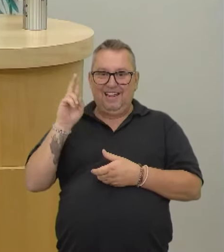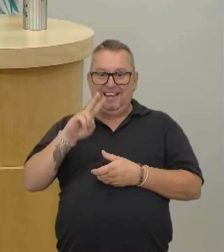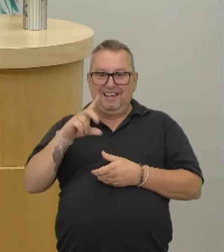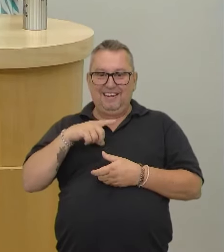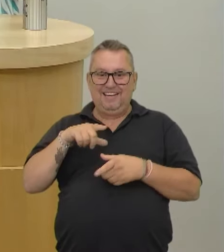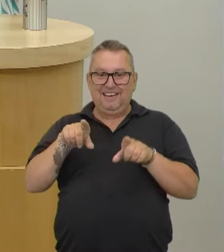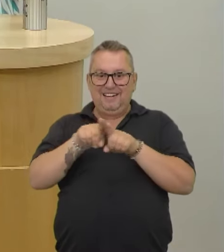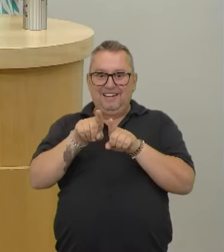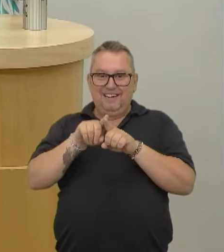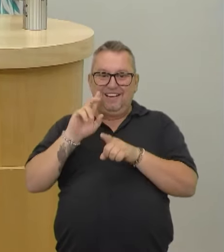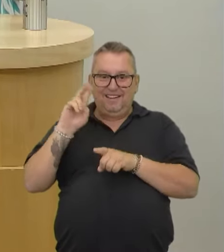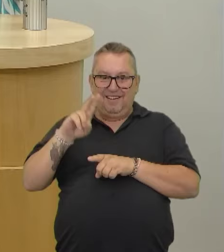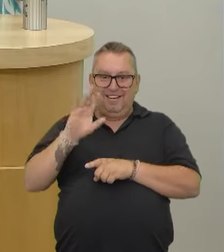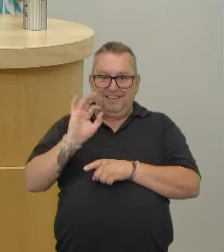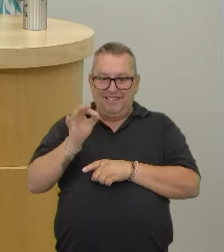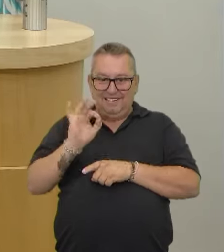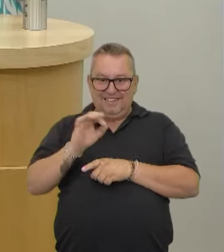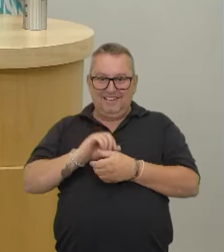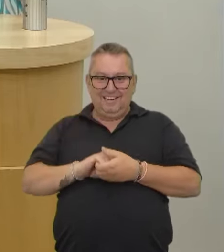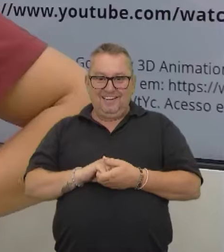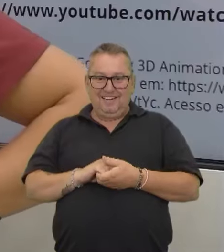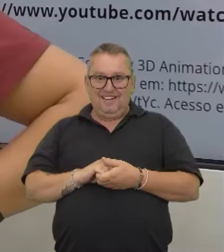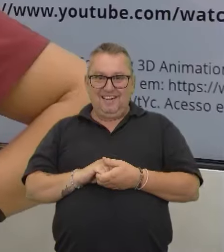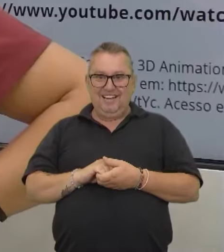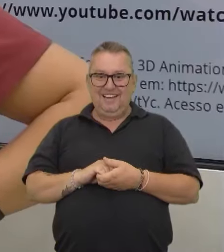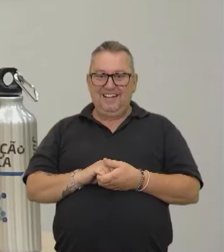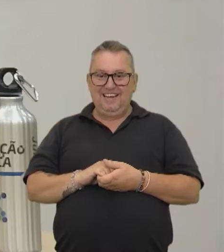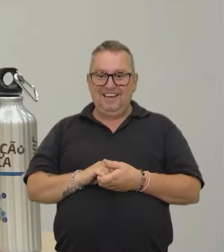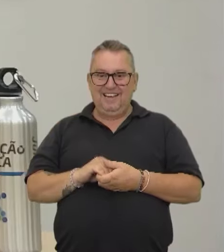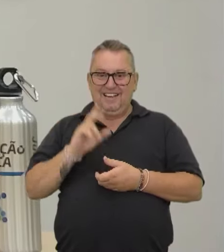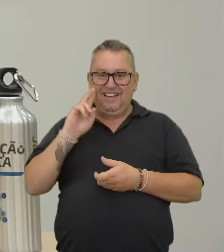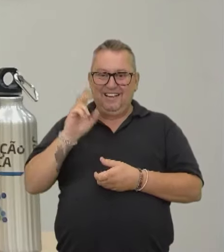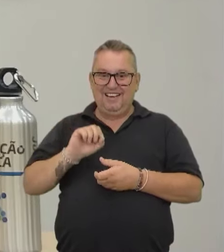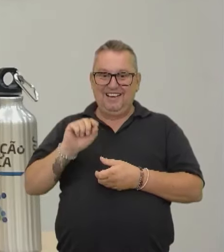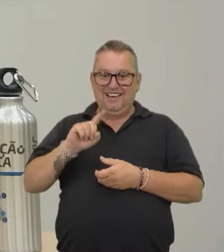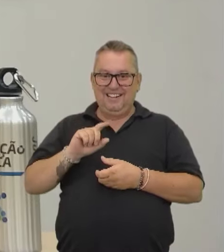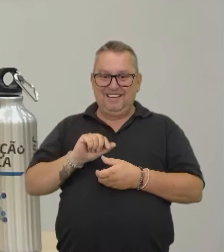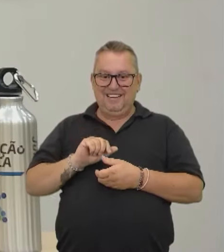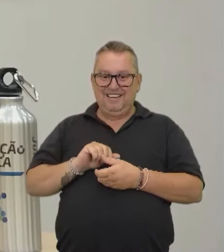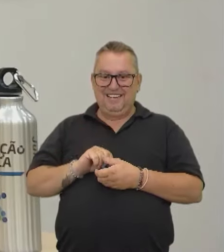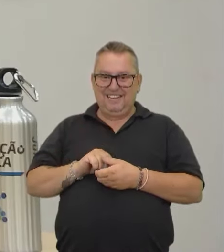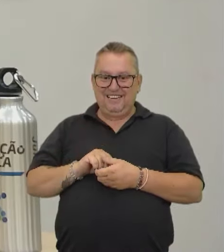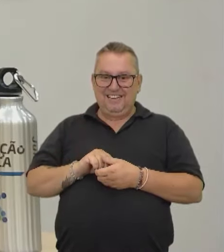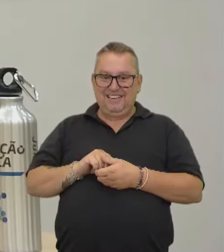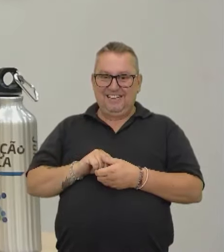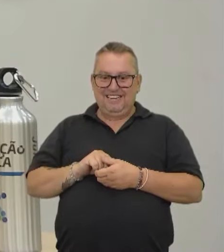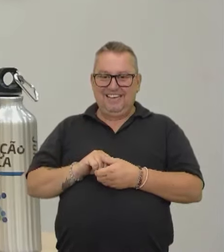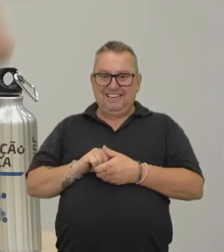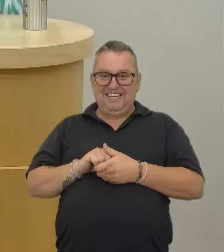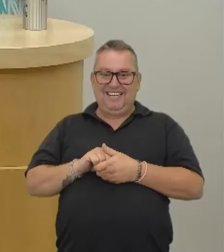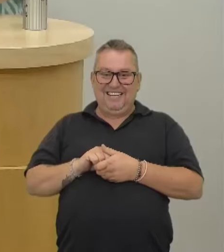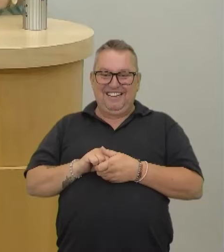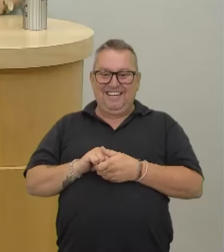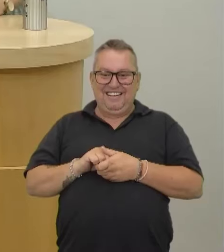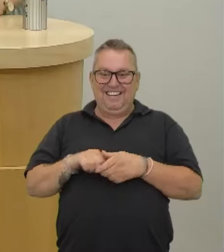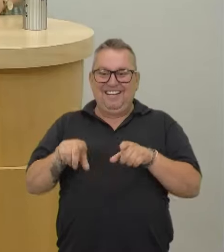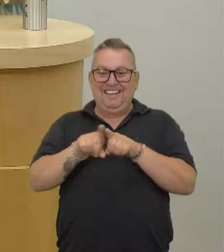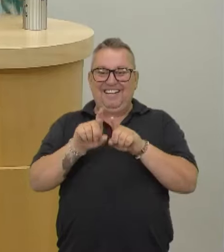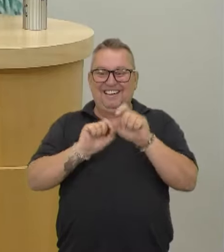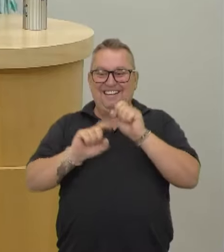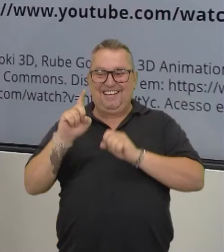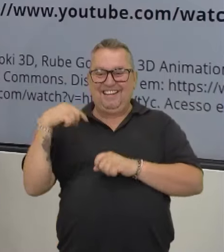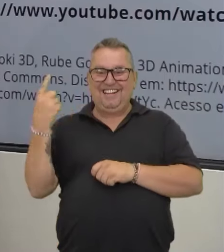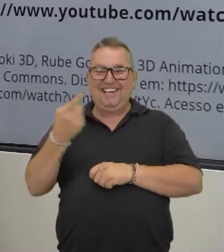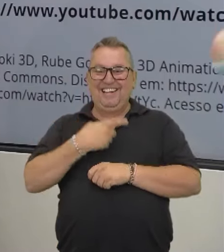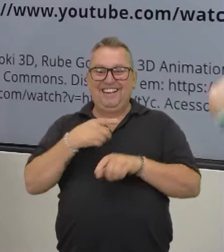o corpo. Eu tô aqui, olhando. Aqui, ó, o Ivan fez assim, ó. Obrigada. E aí, né,